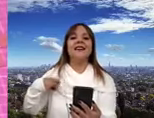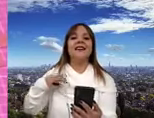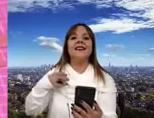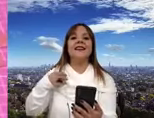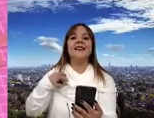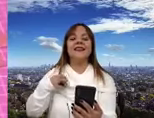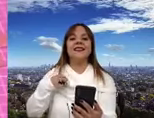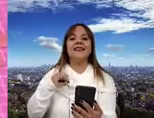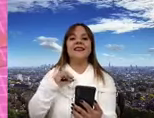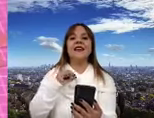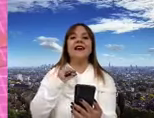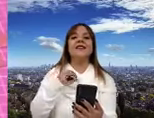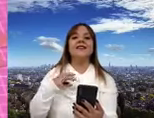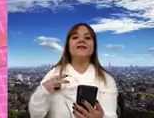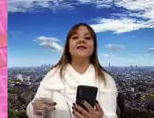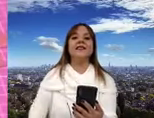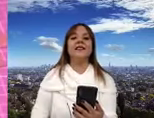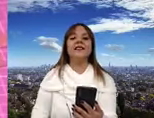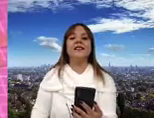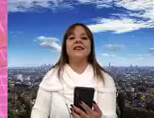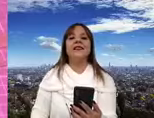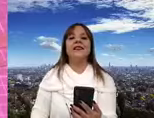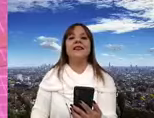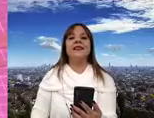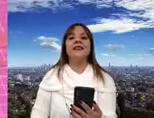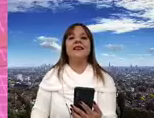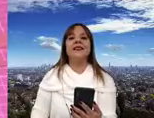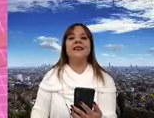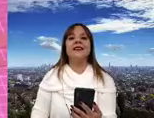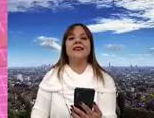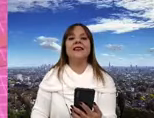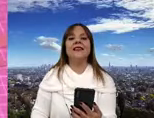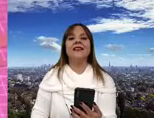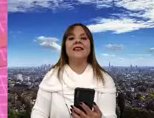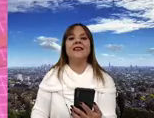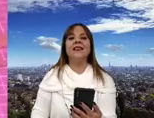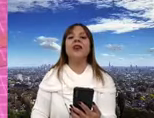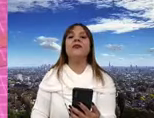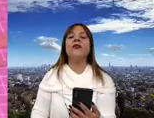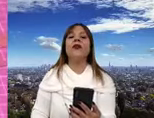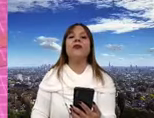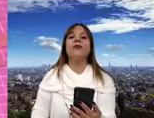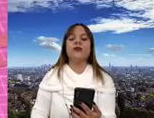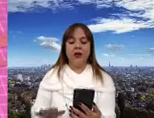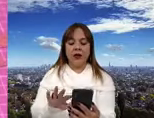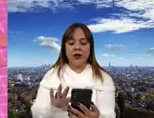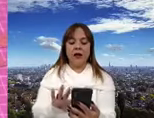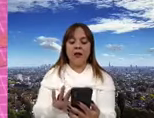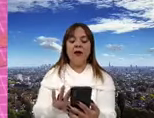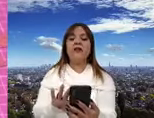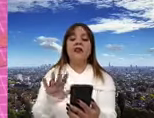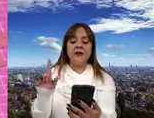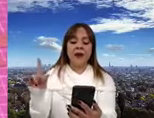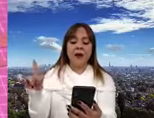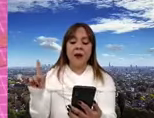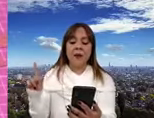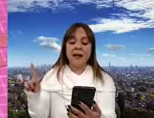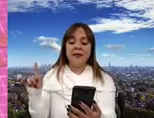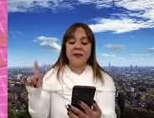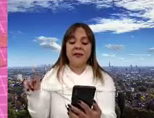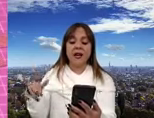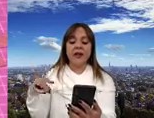peça. Certo. E ela vai ficar com uma carinha meio 3D. E ó, que Viu? fofo. É como a Vânia falou, uma peça para